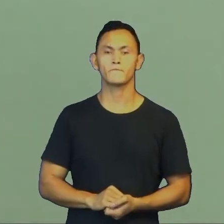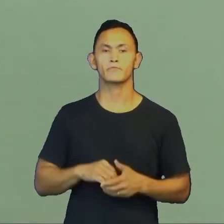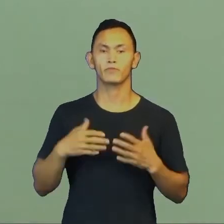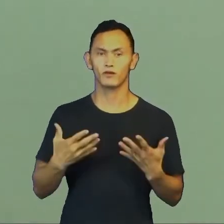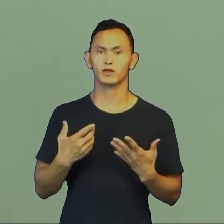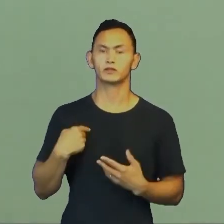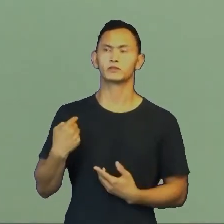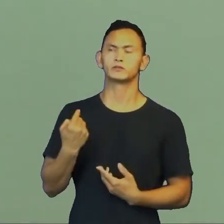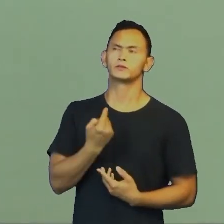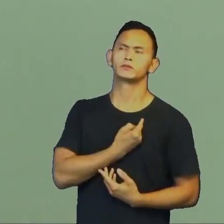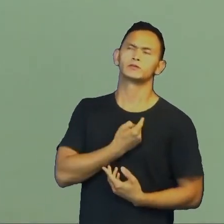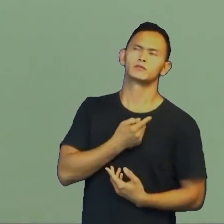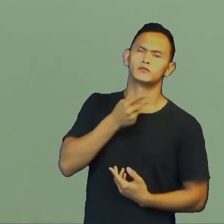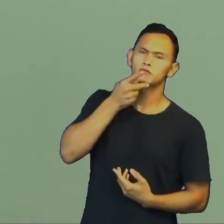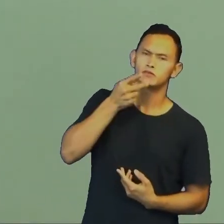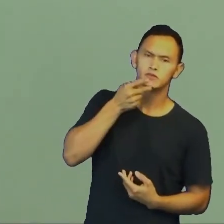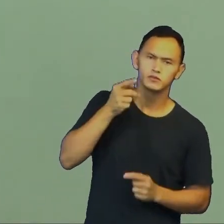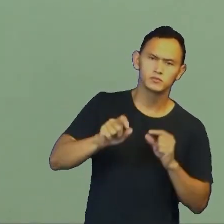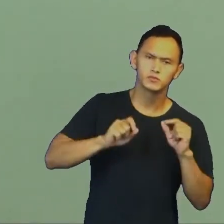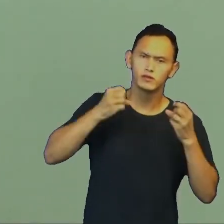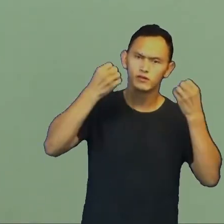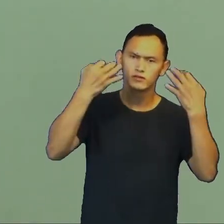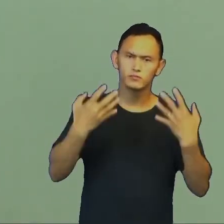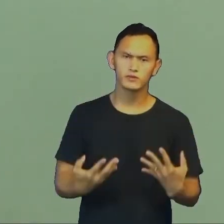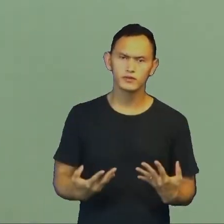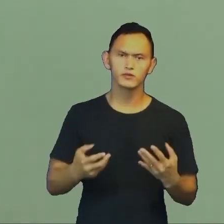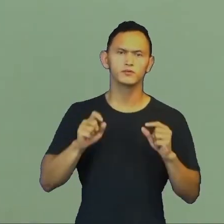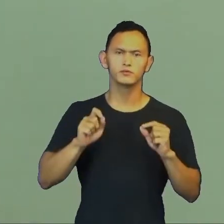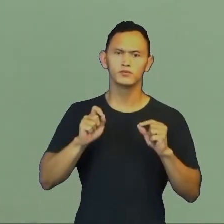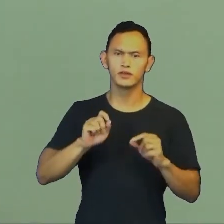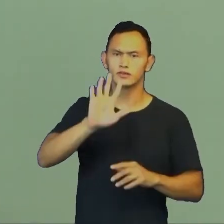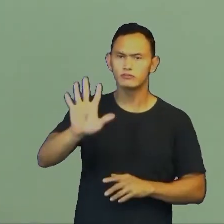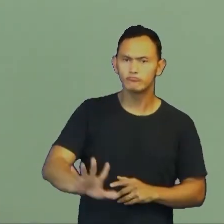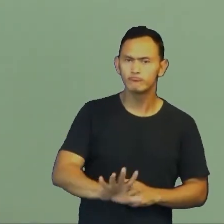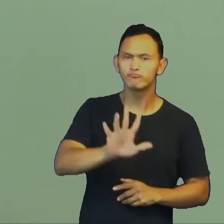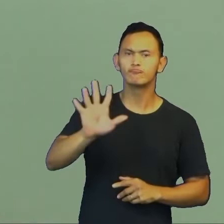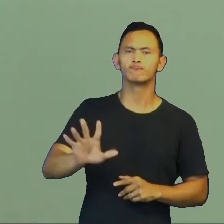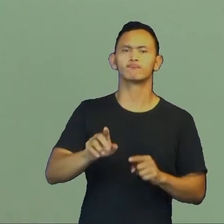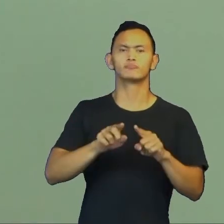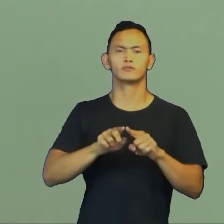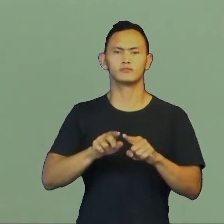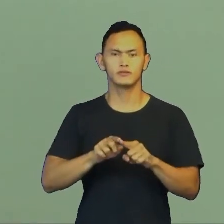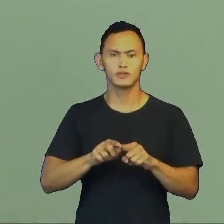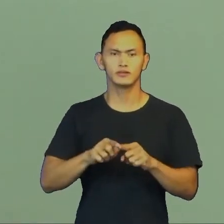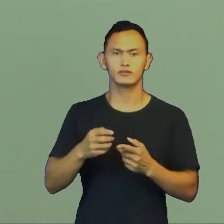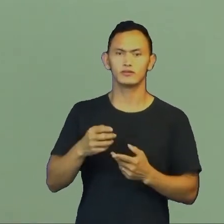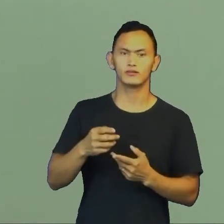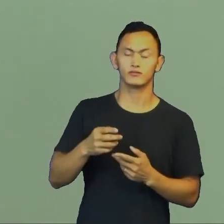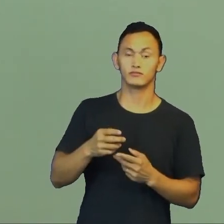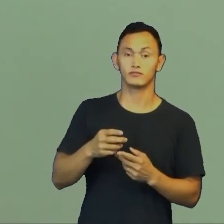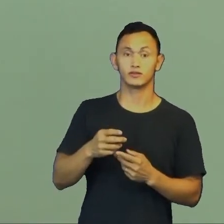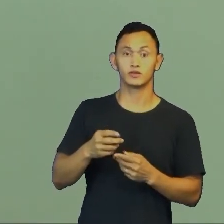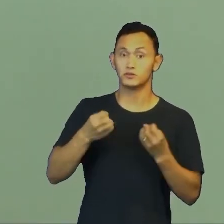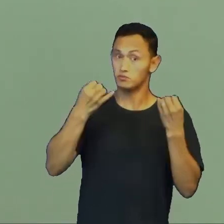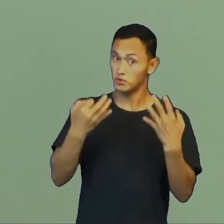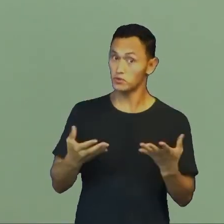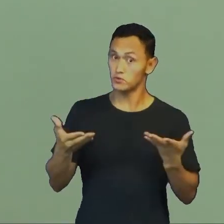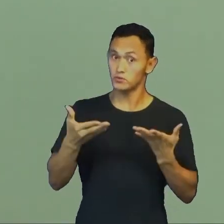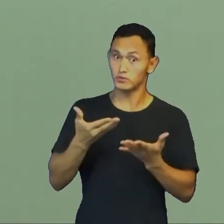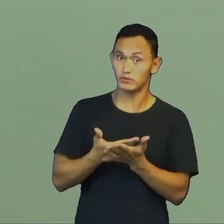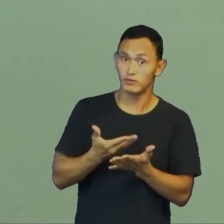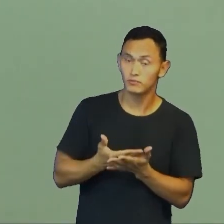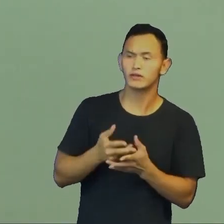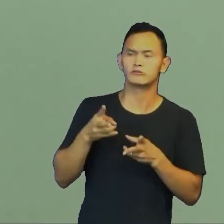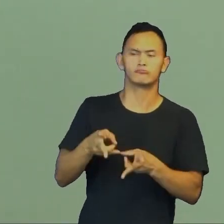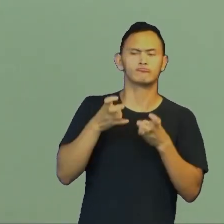quando a gente fala dessa ascensão desse nacionalismo né claro que a gente não falou disso na aula de hoje mas Vocês conseguem